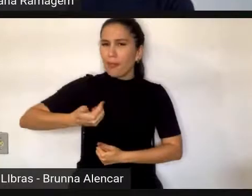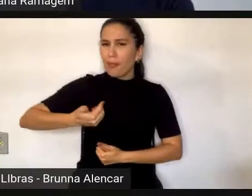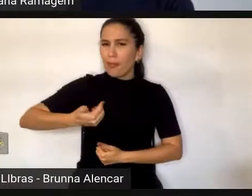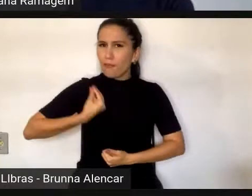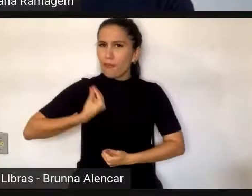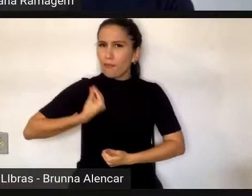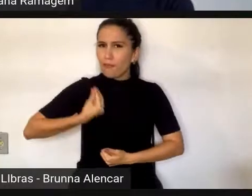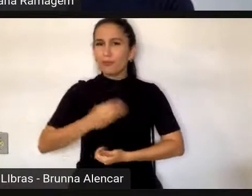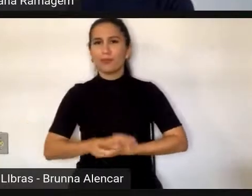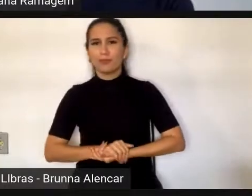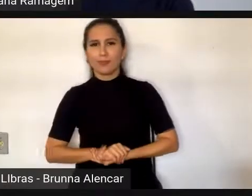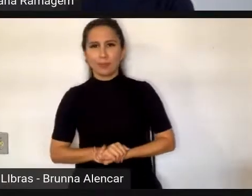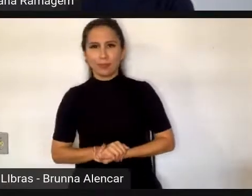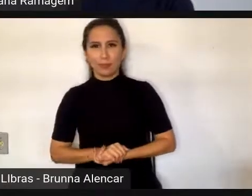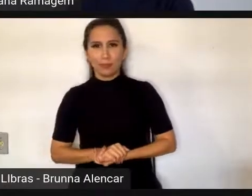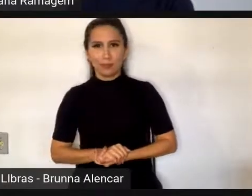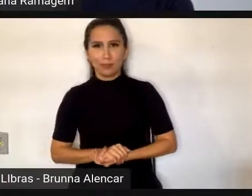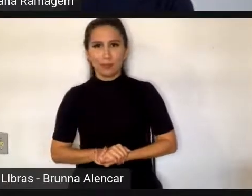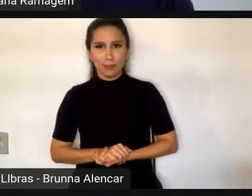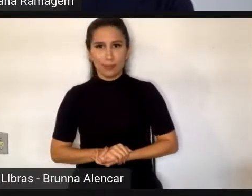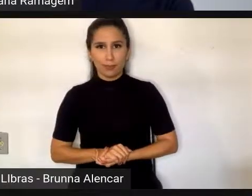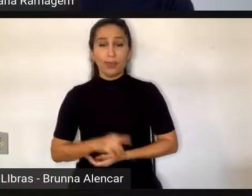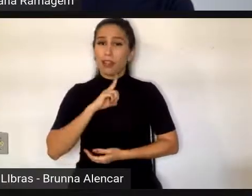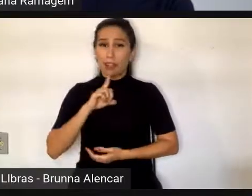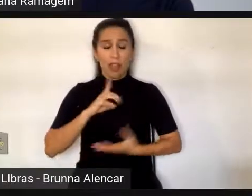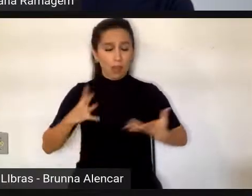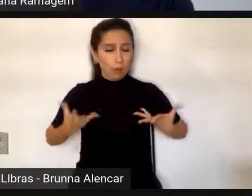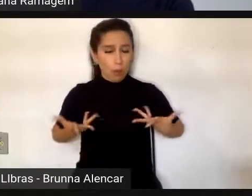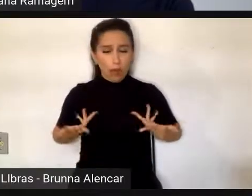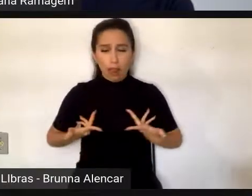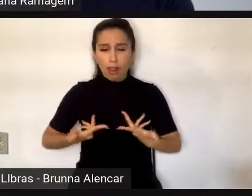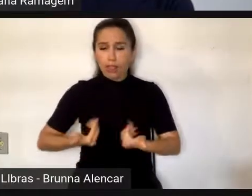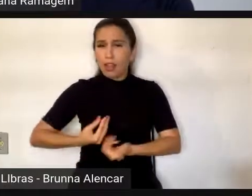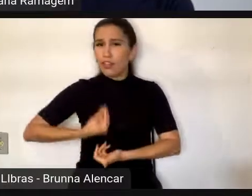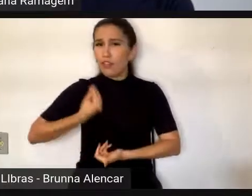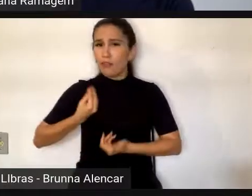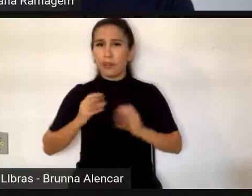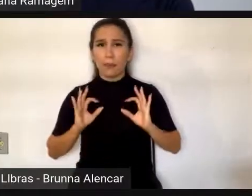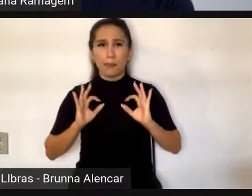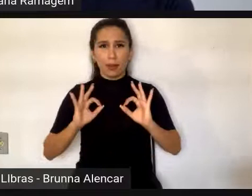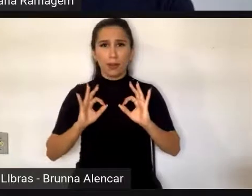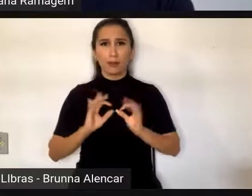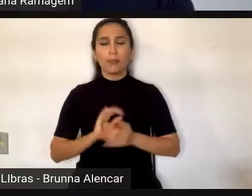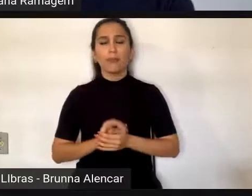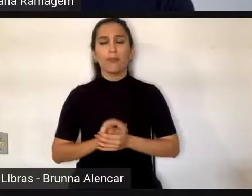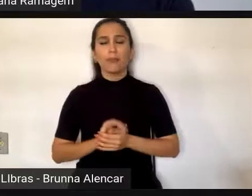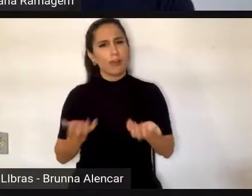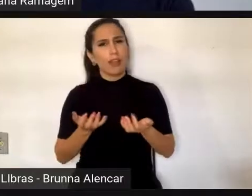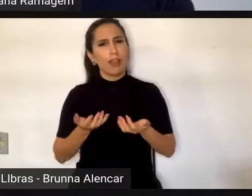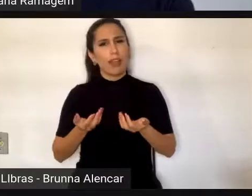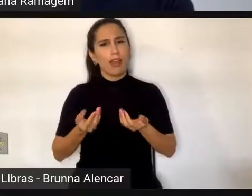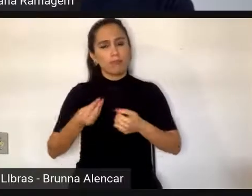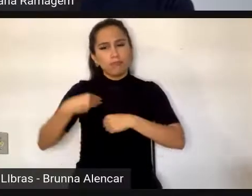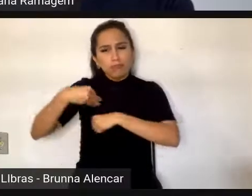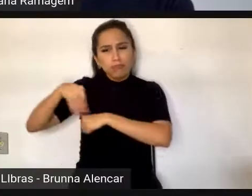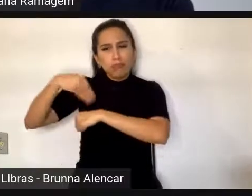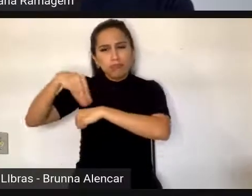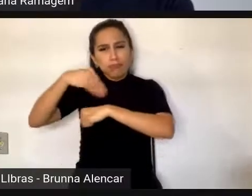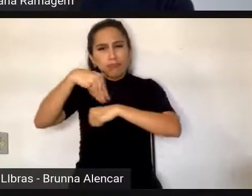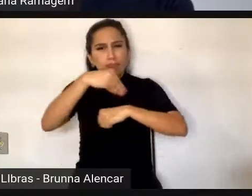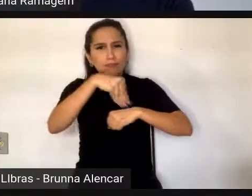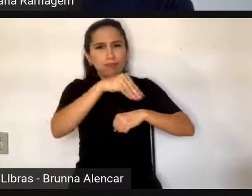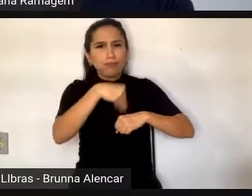aí uma melhor qualidade de vida. Eu gostaria de deixar também